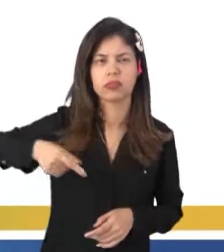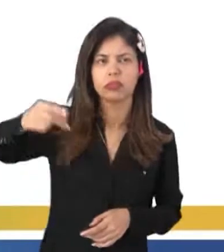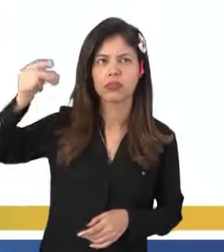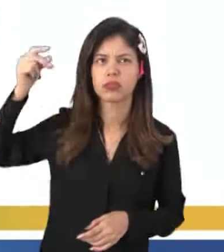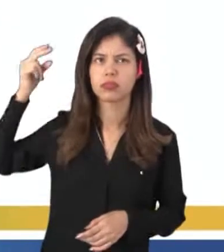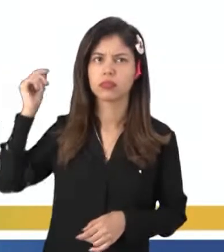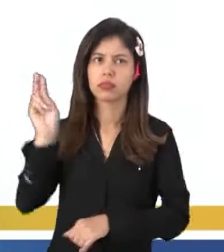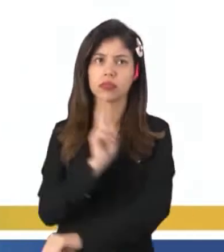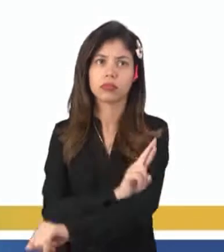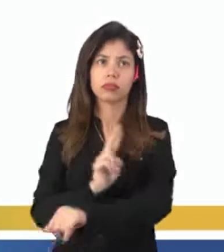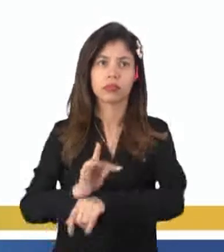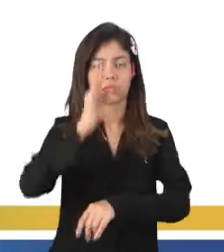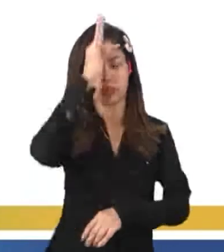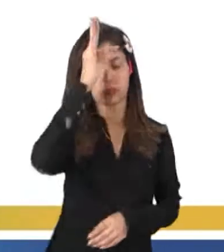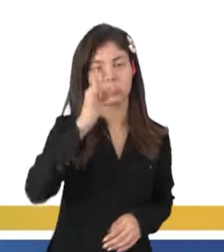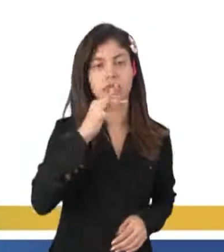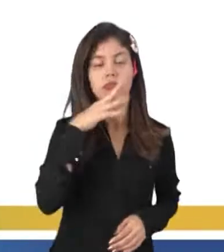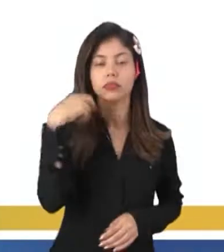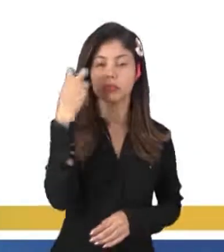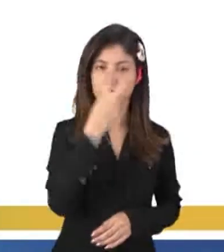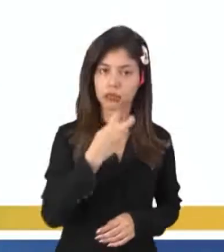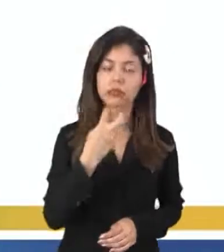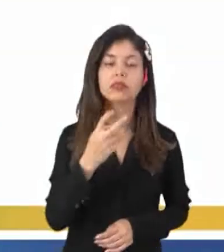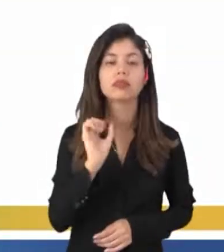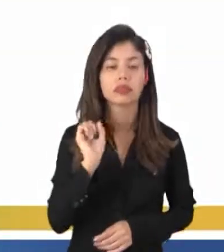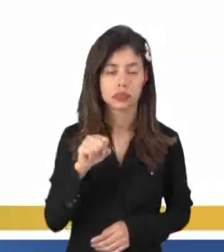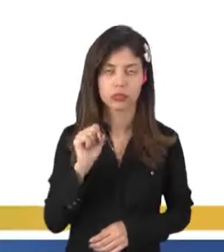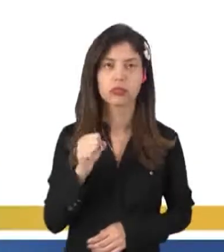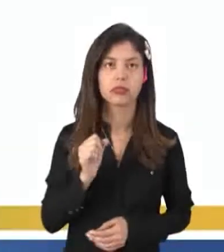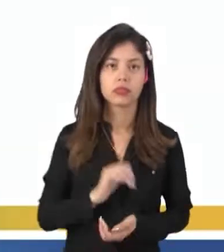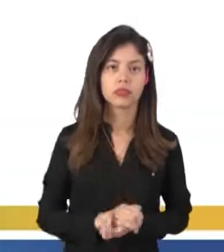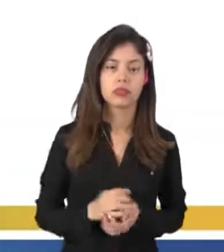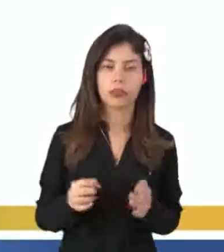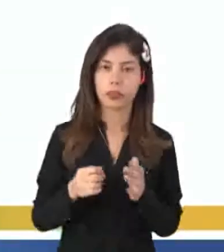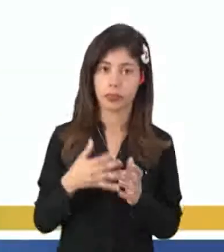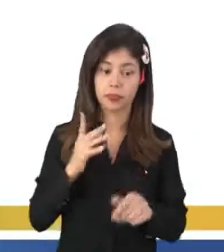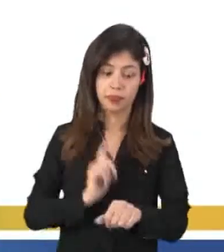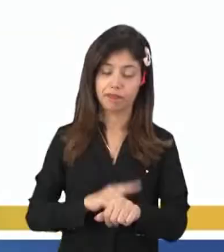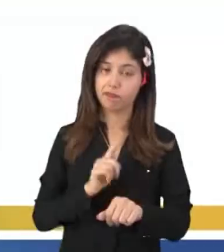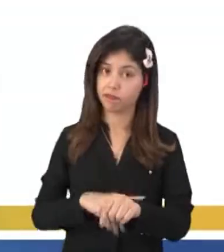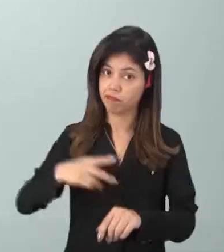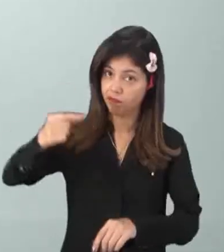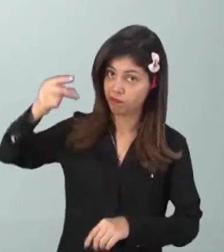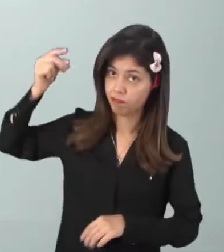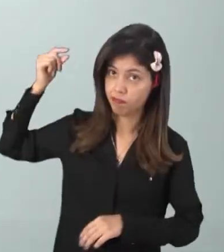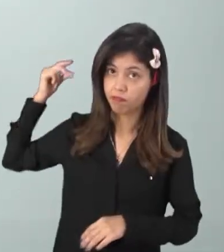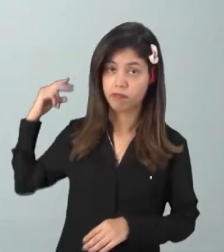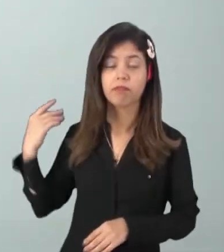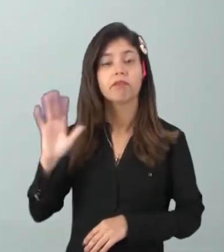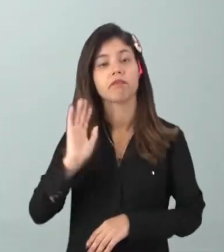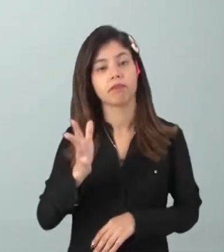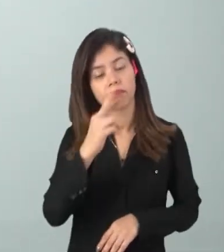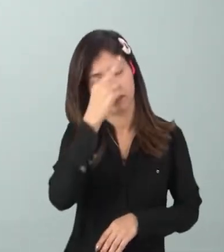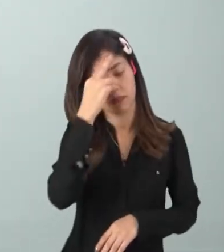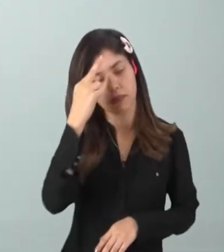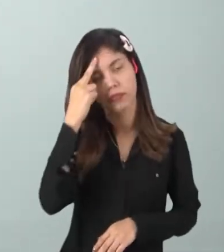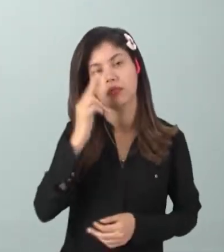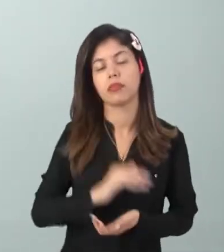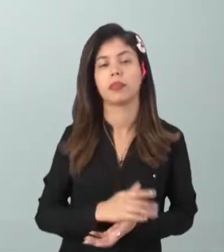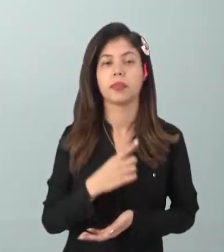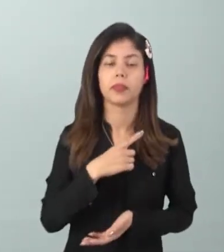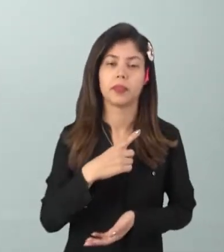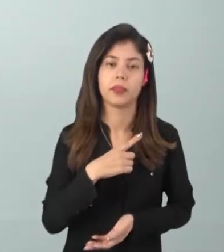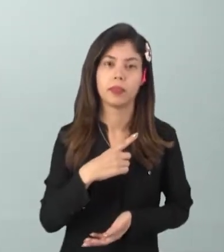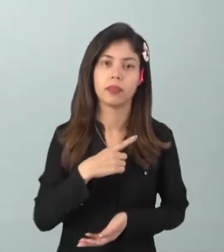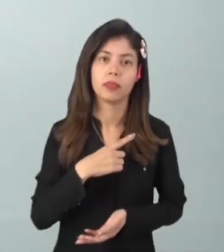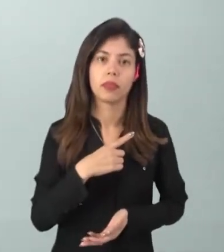as tradições eram unicamente orais. Sim, por muito tempo, né? E olha que a história ela tem